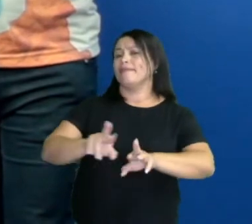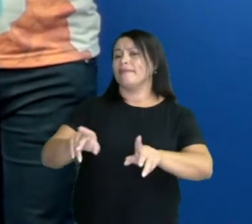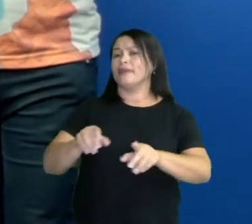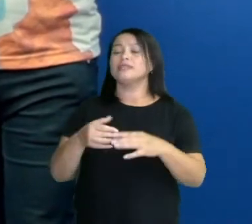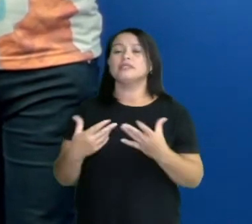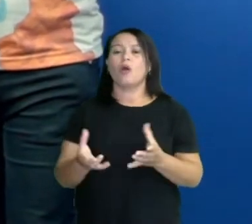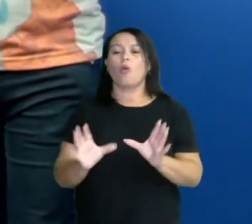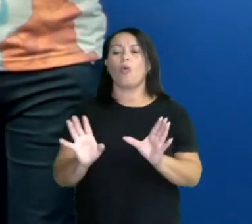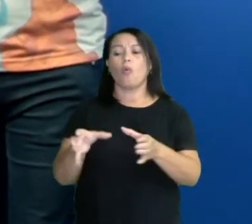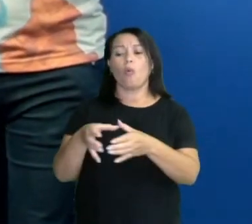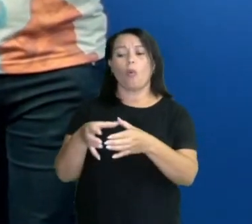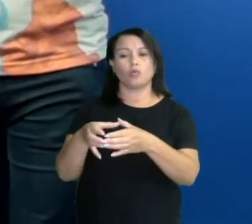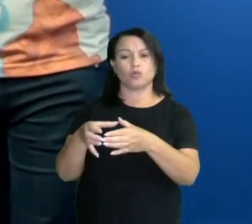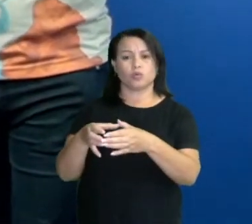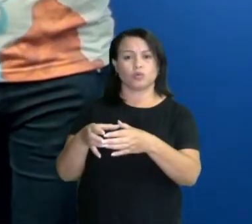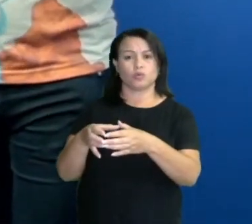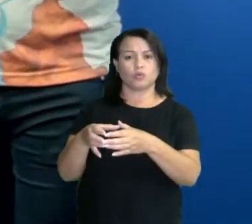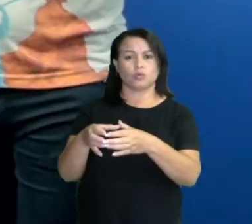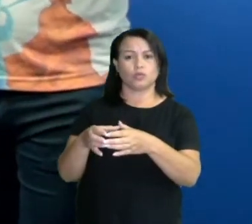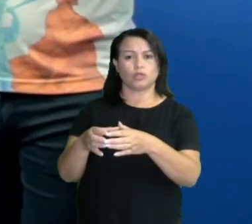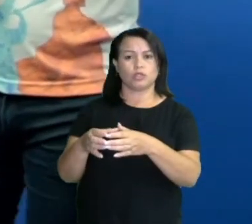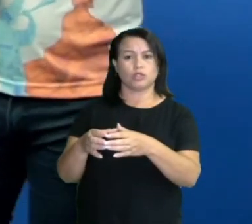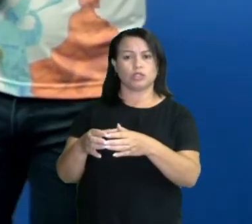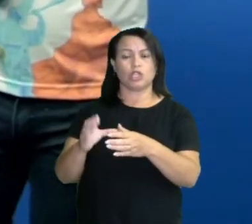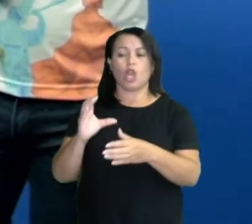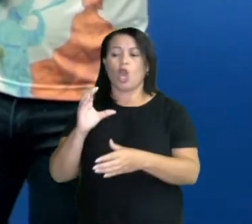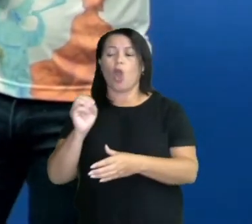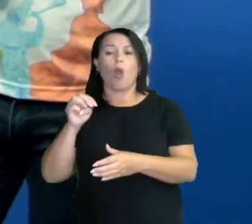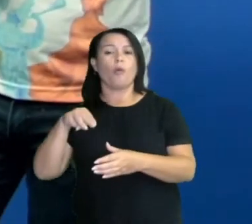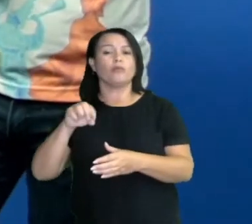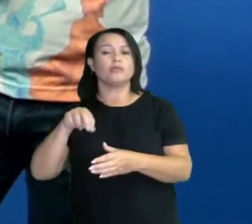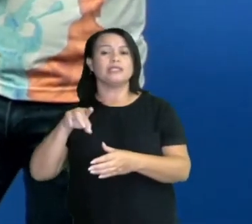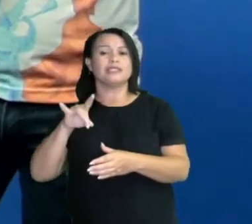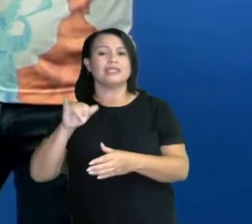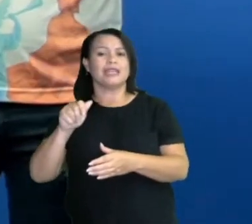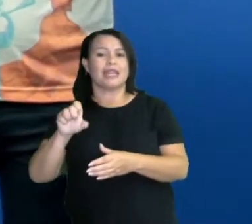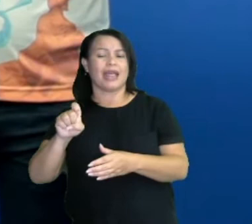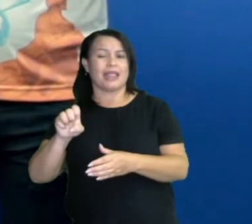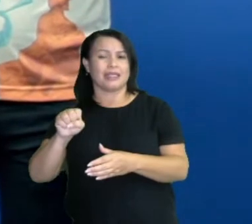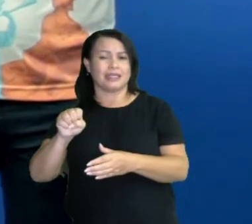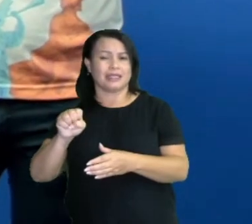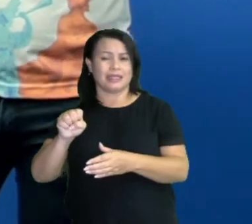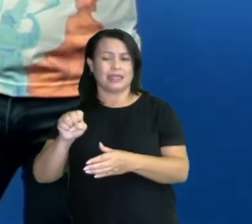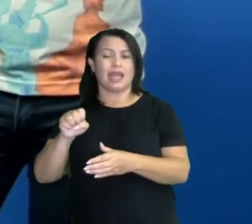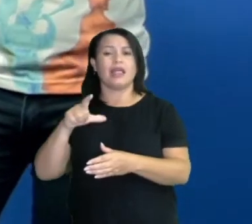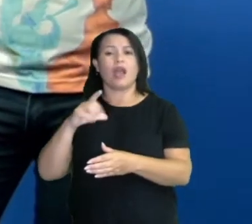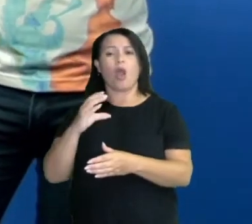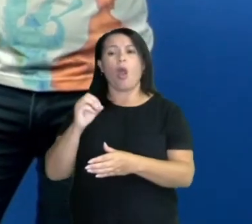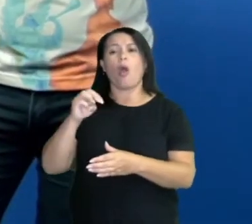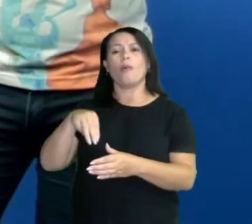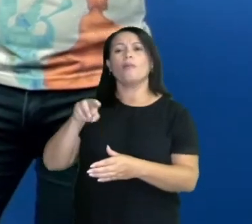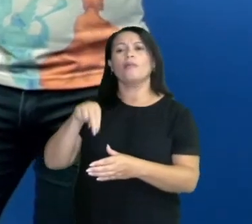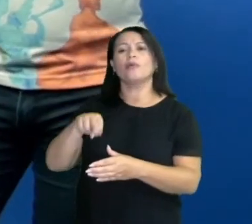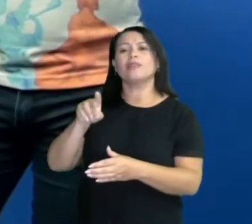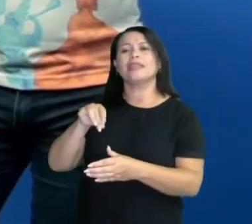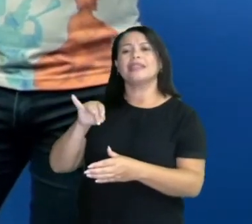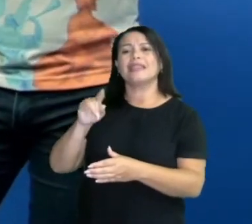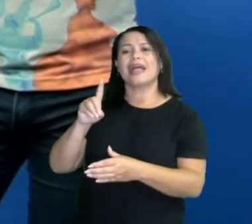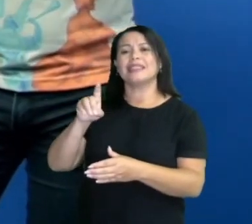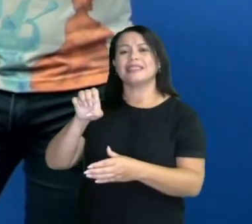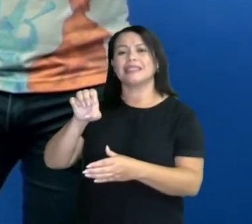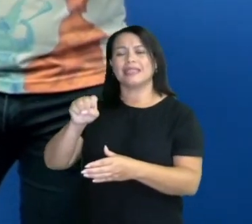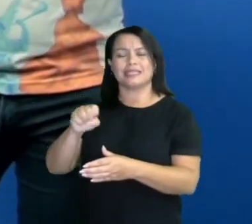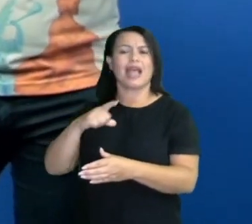desse conjunto de comunidades, chegaremos ao próximo nível, que são os ecossistemas.